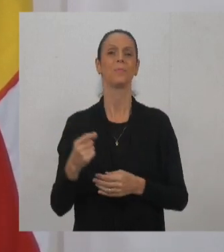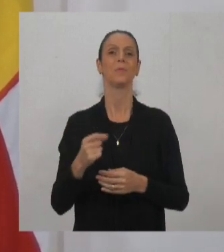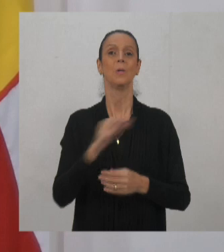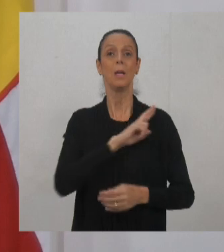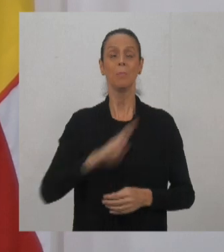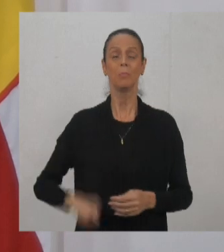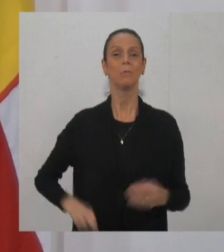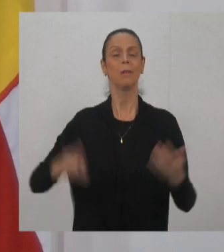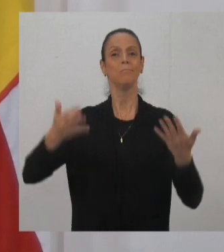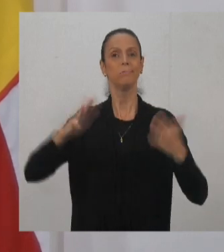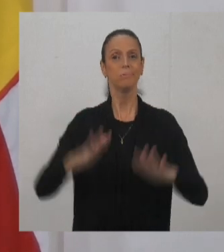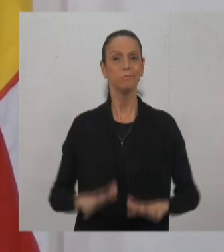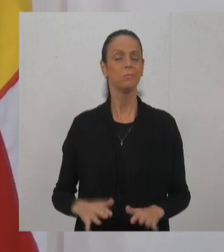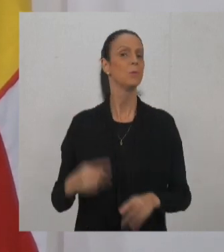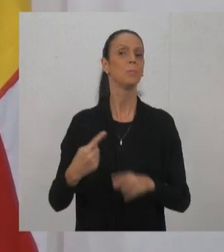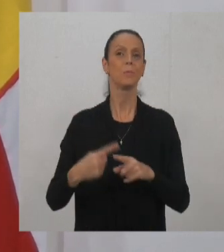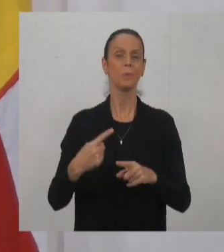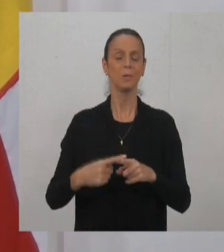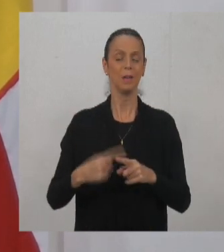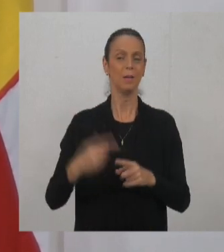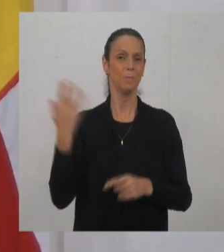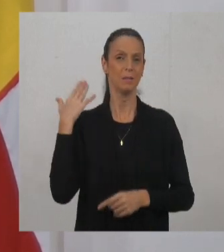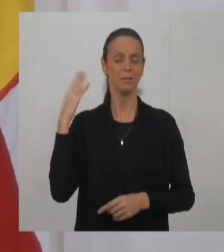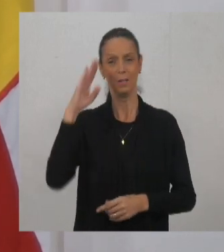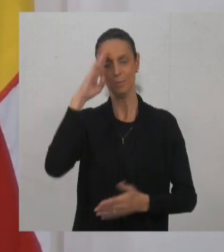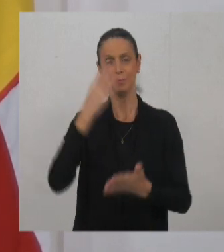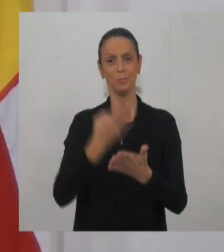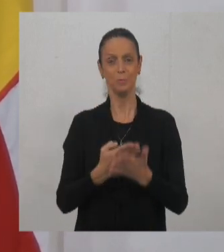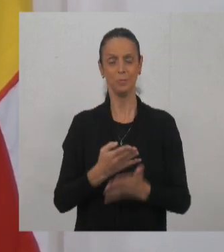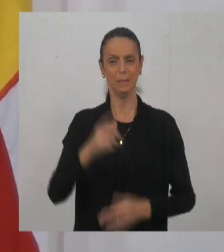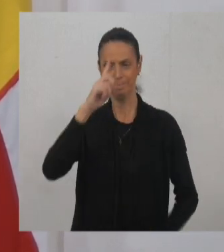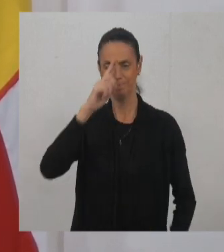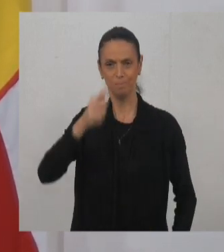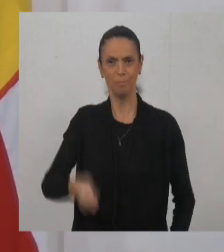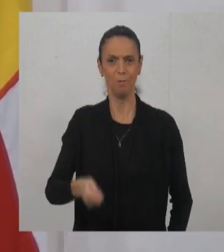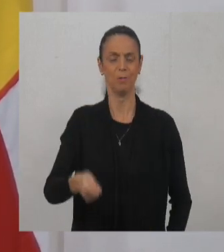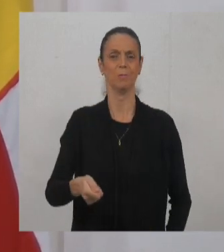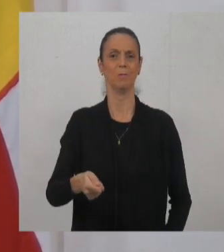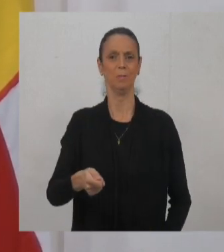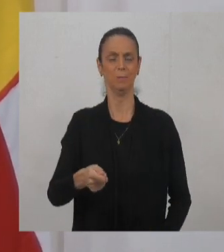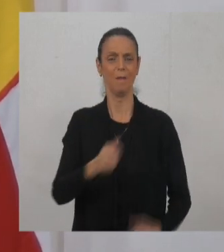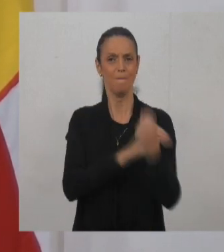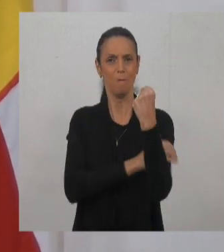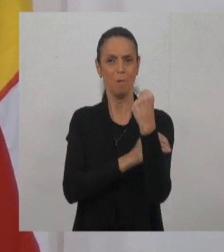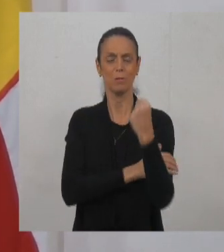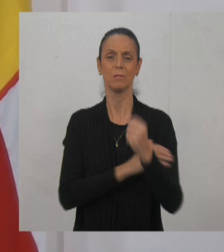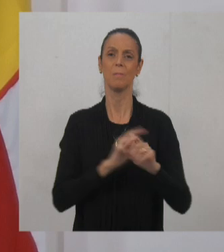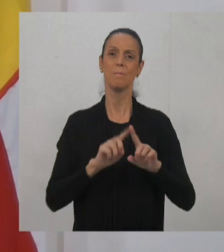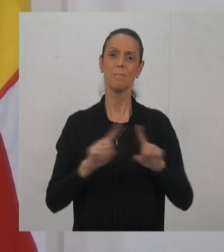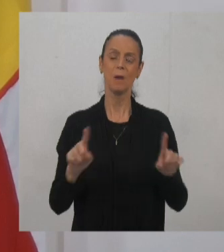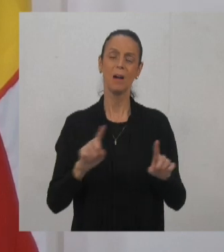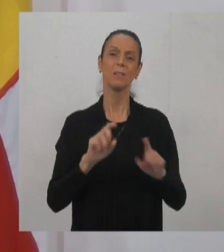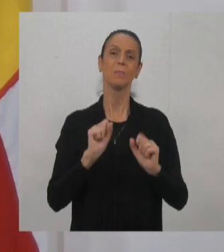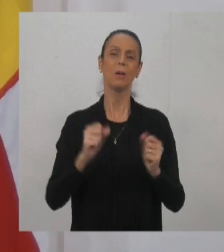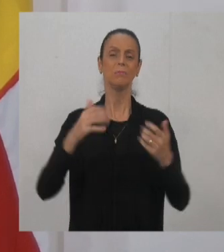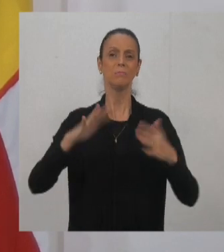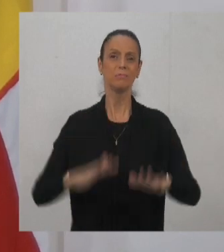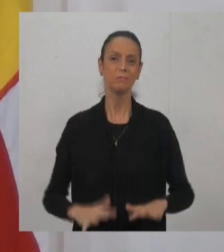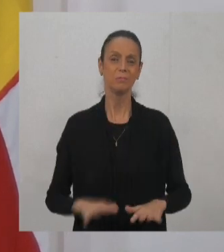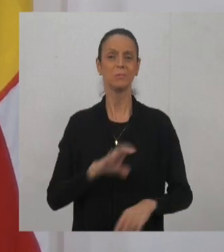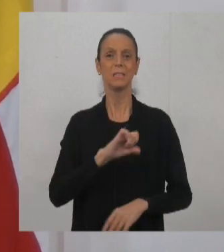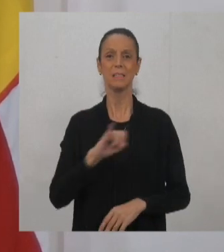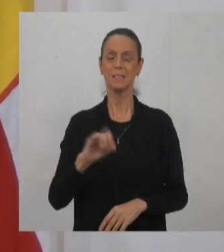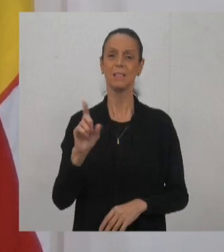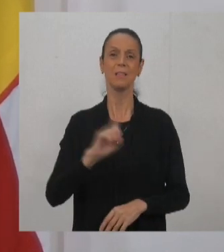deixou estragar, confiando-se no regime da força. Creio que a federação perecerá se continuar a